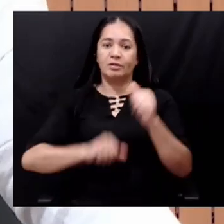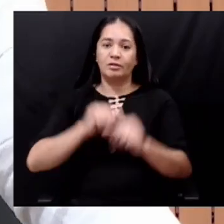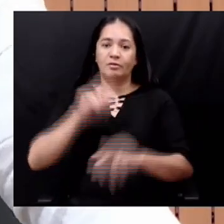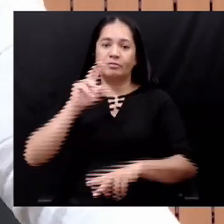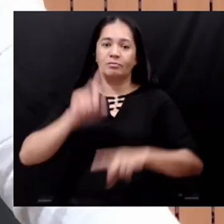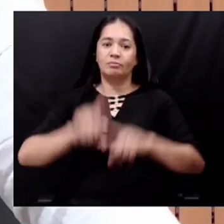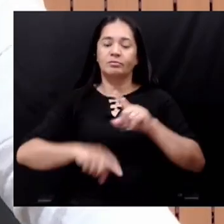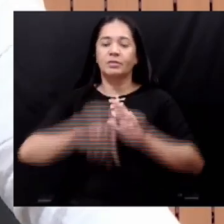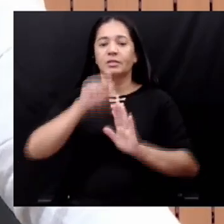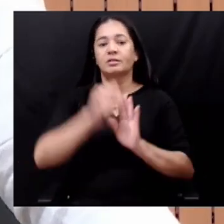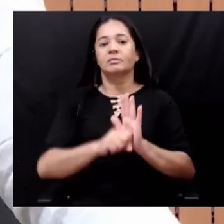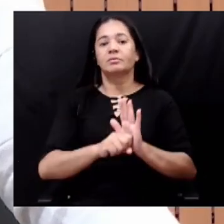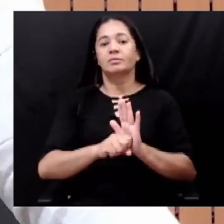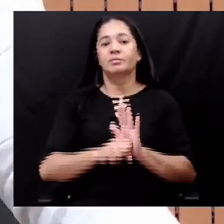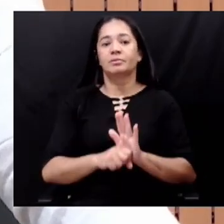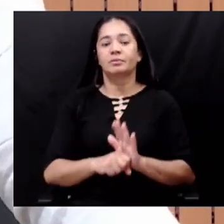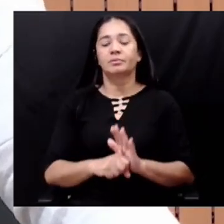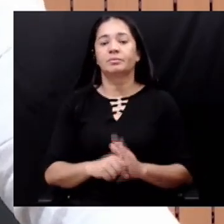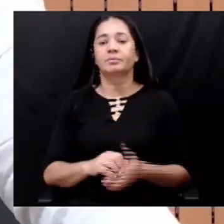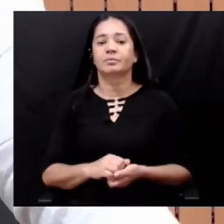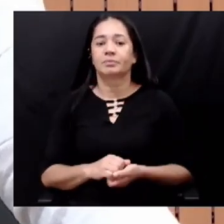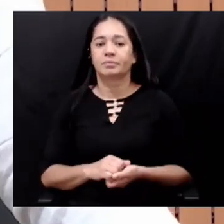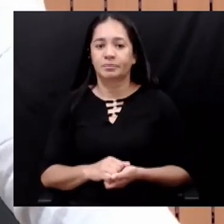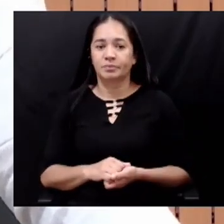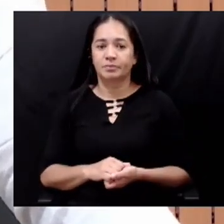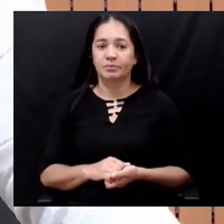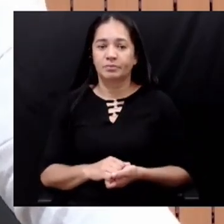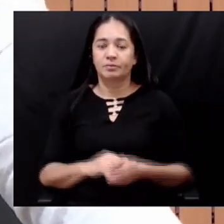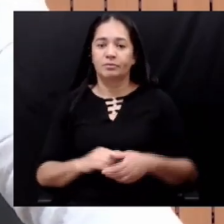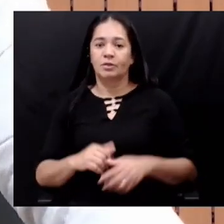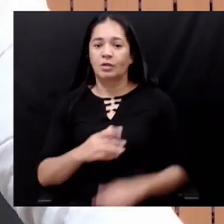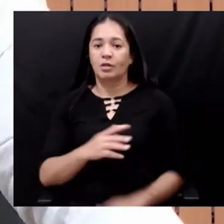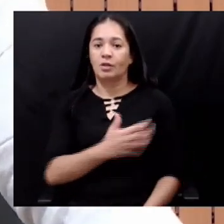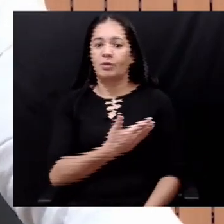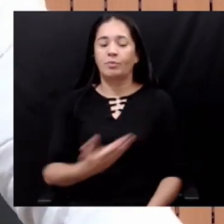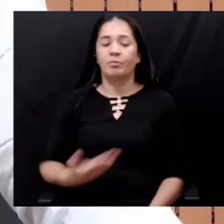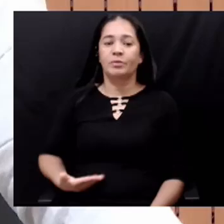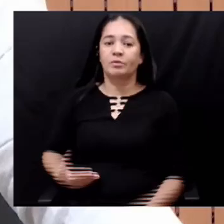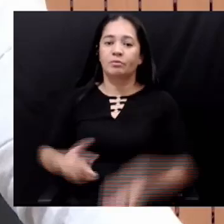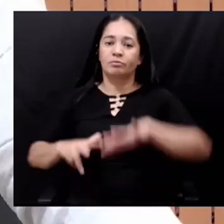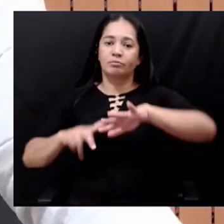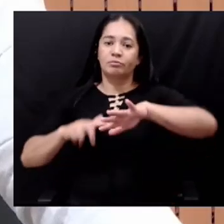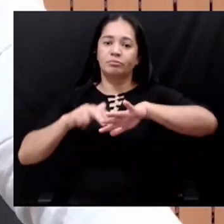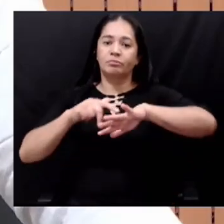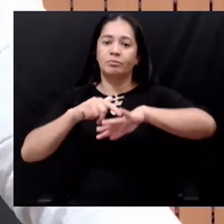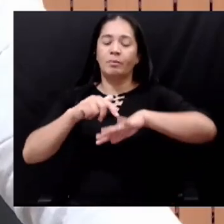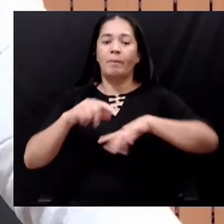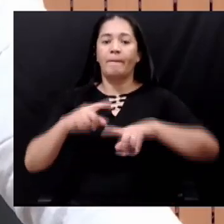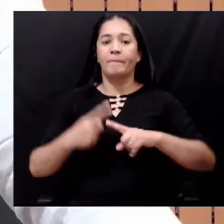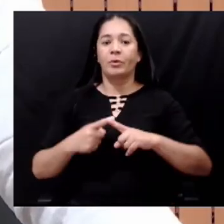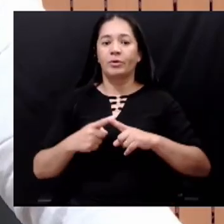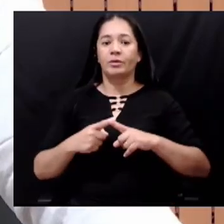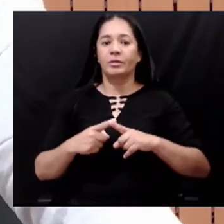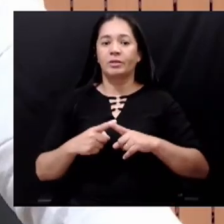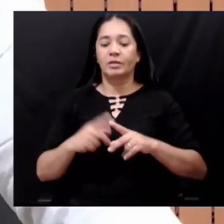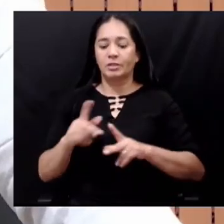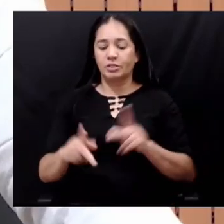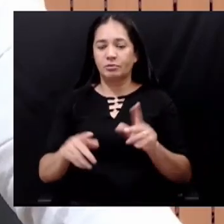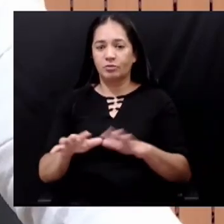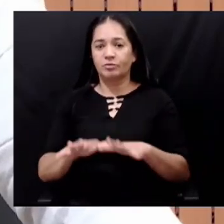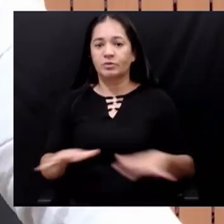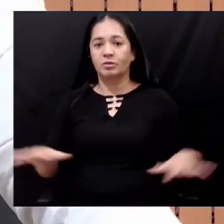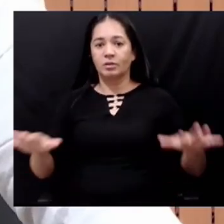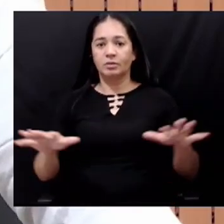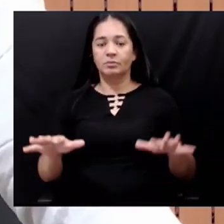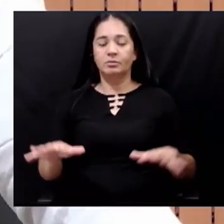foi a subida do presidente Lula à rampa, porque esses públicos estão na CECADI. Então, da nossa